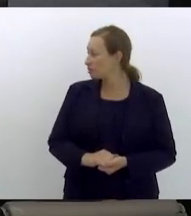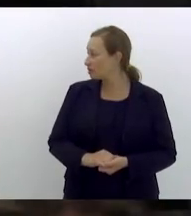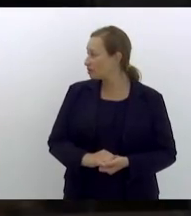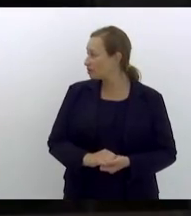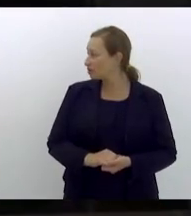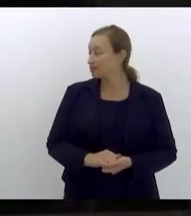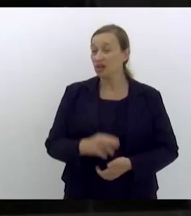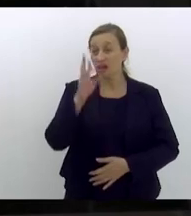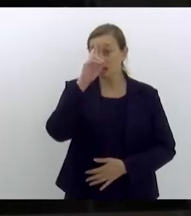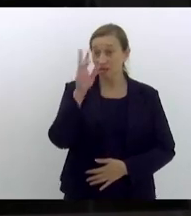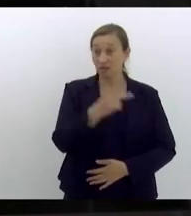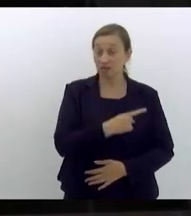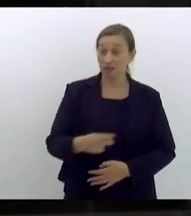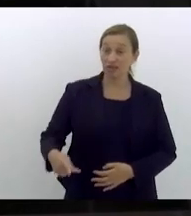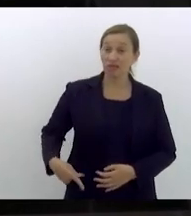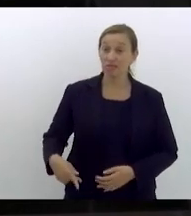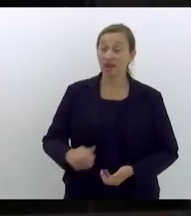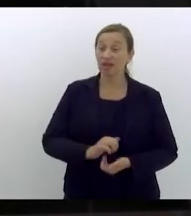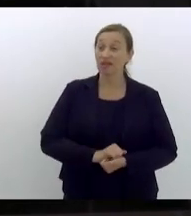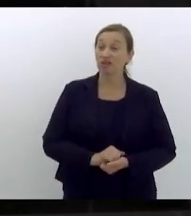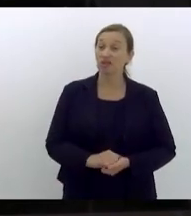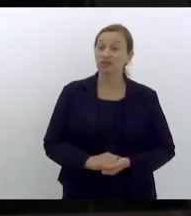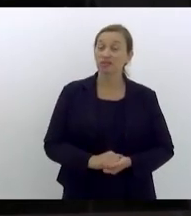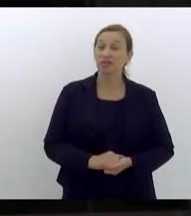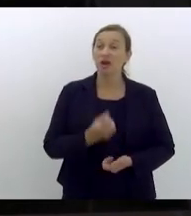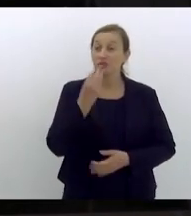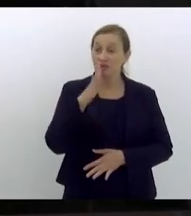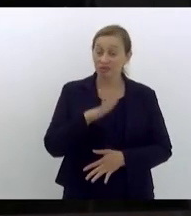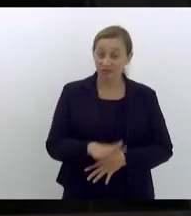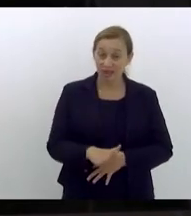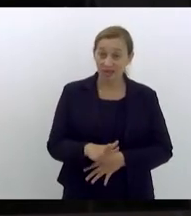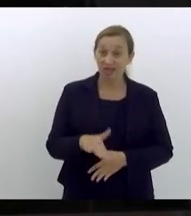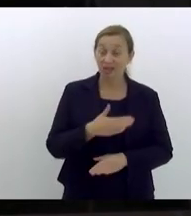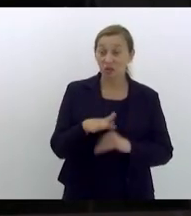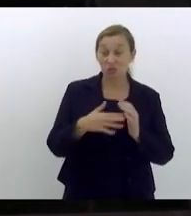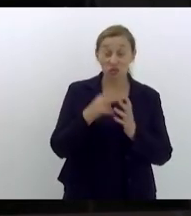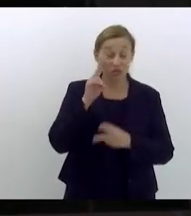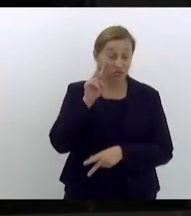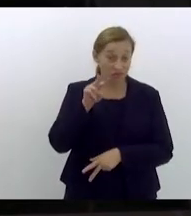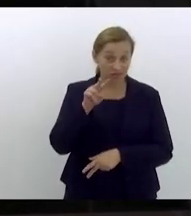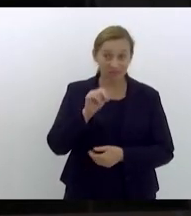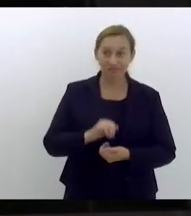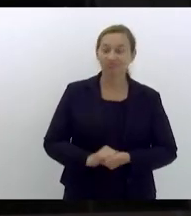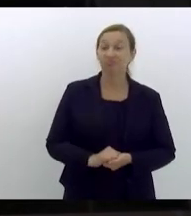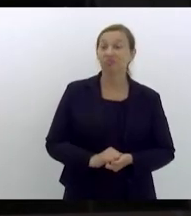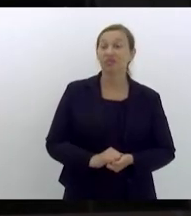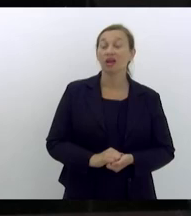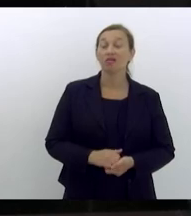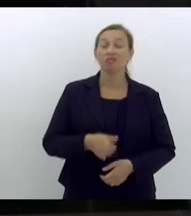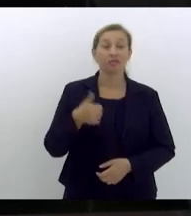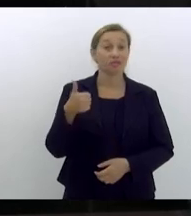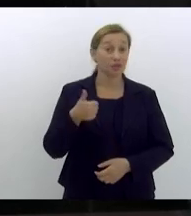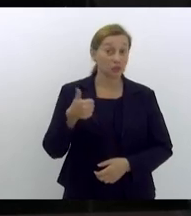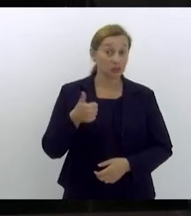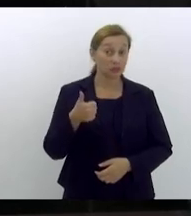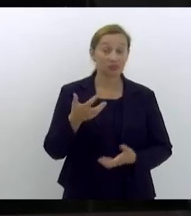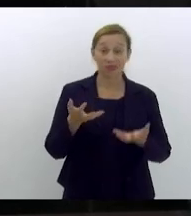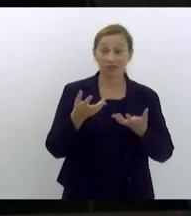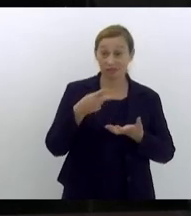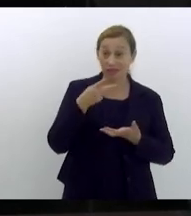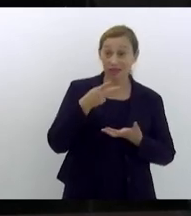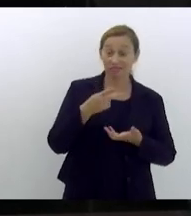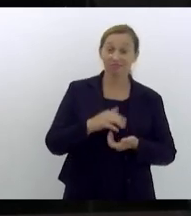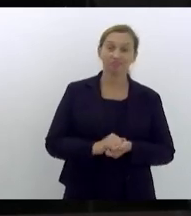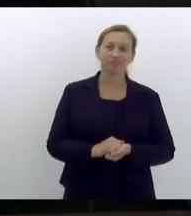senhora presidente Boa tarde a todos que nos assistem primeiro quero dizer que